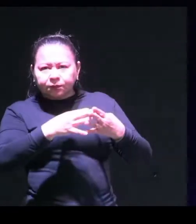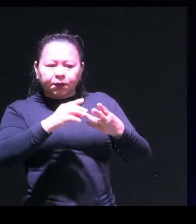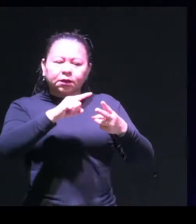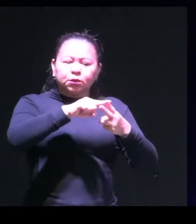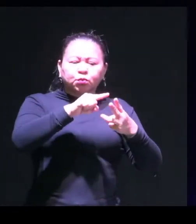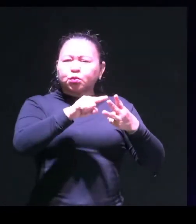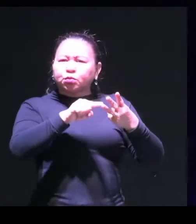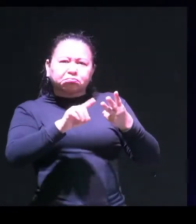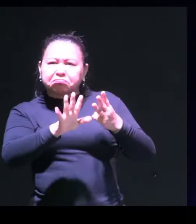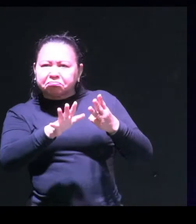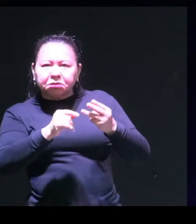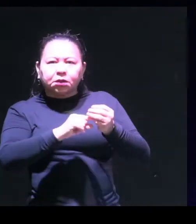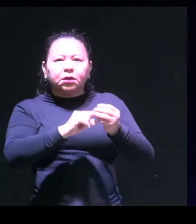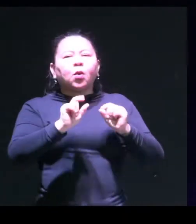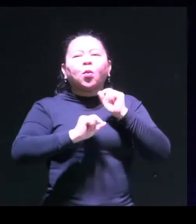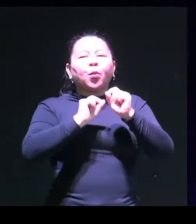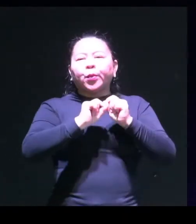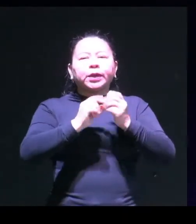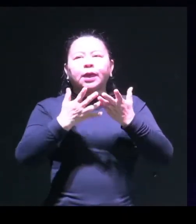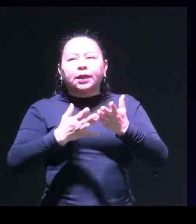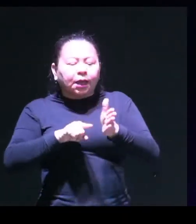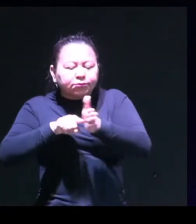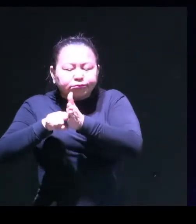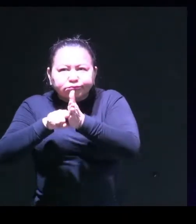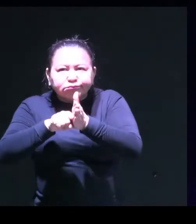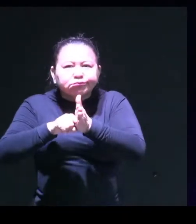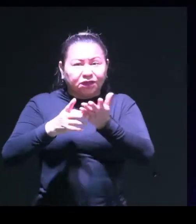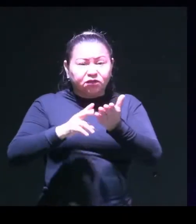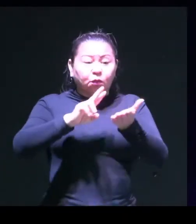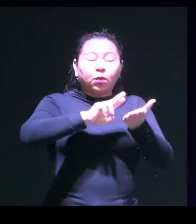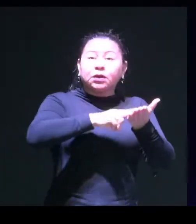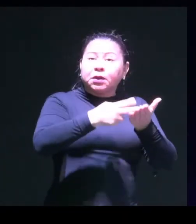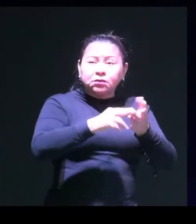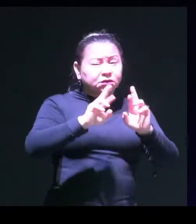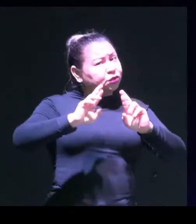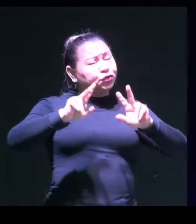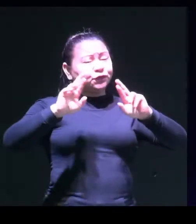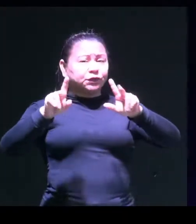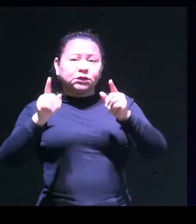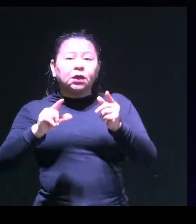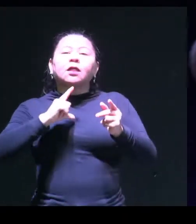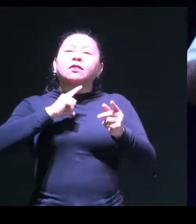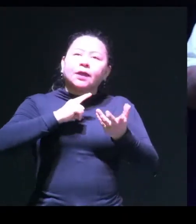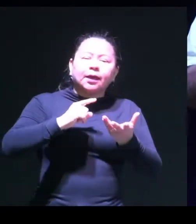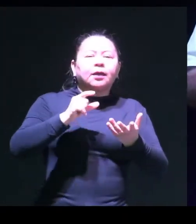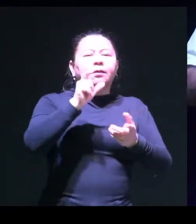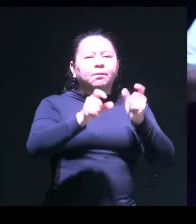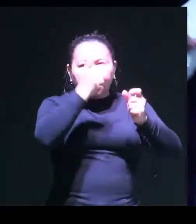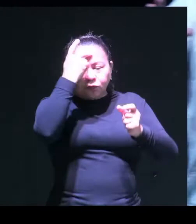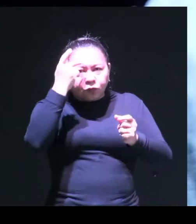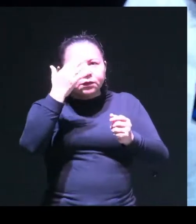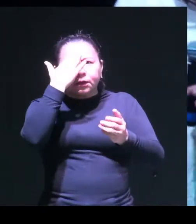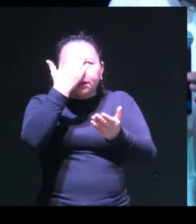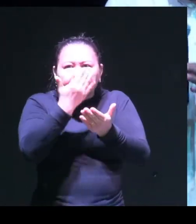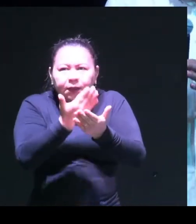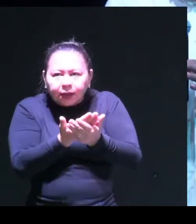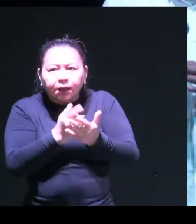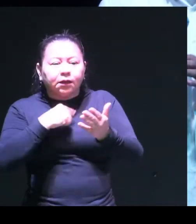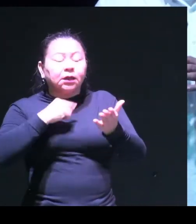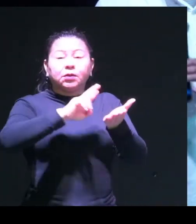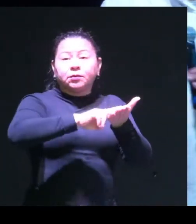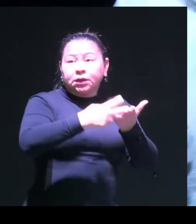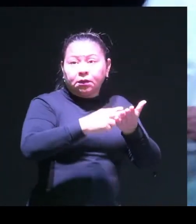4 aqui. Correntes teológicas são interpretações diferentes, que tem muitas igrejas que creem seguindo essa